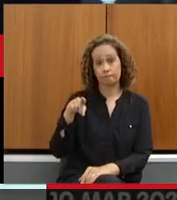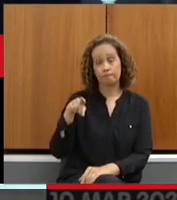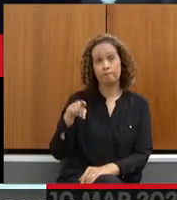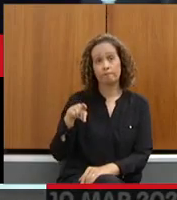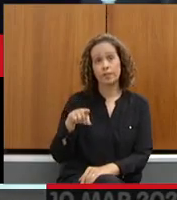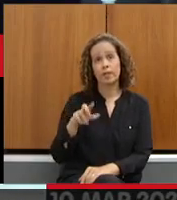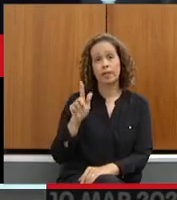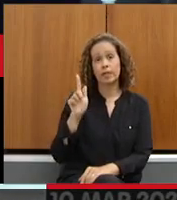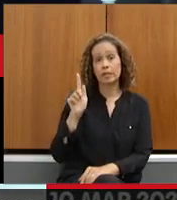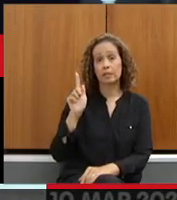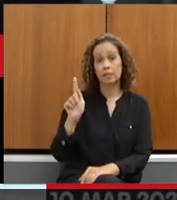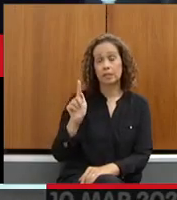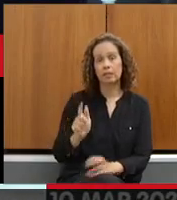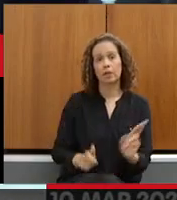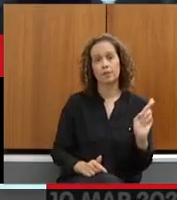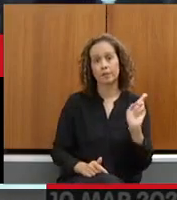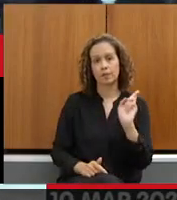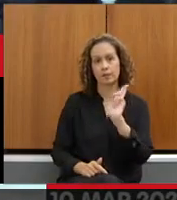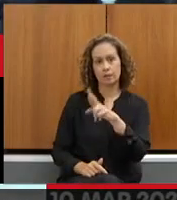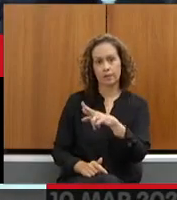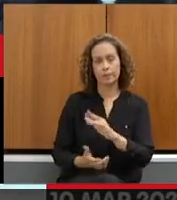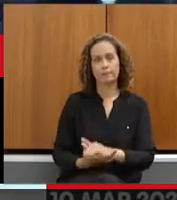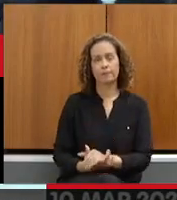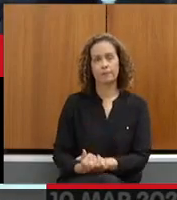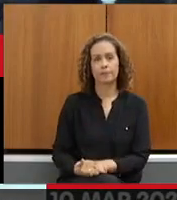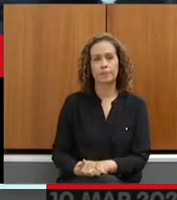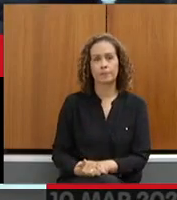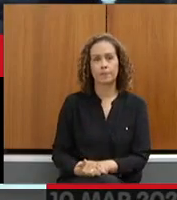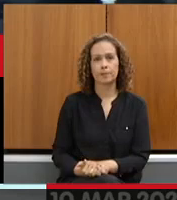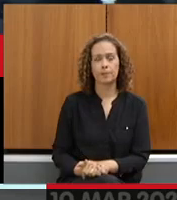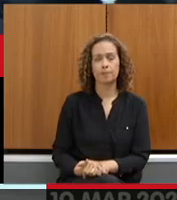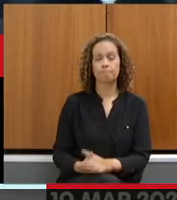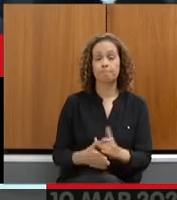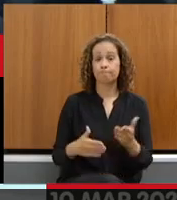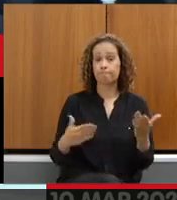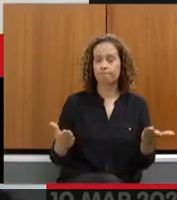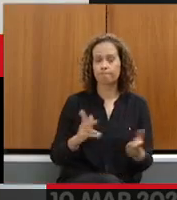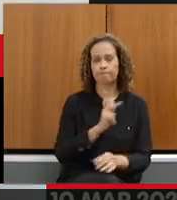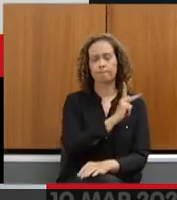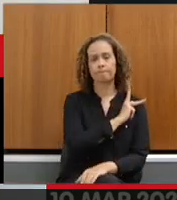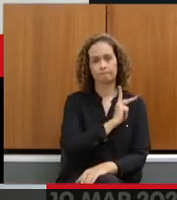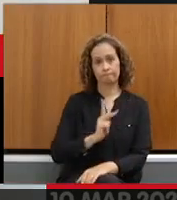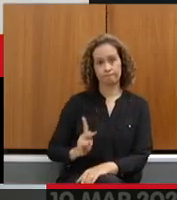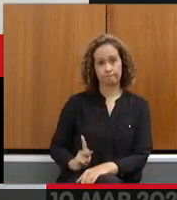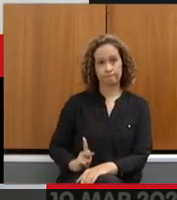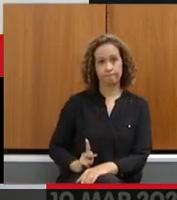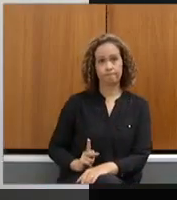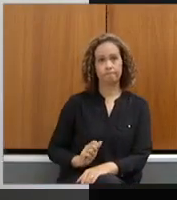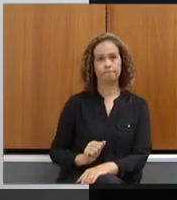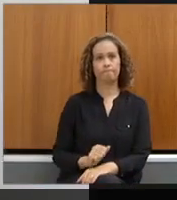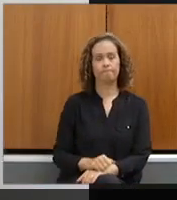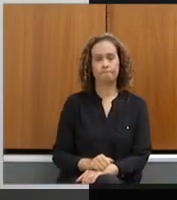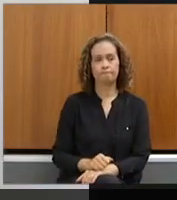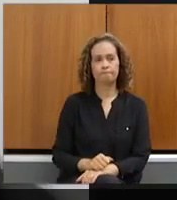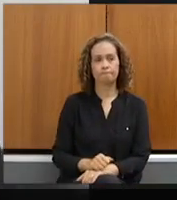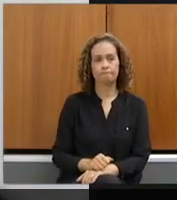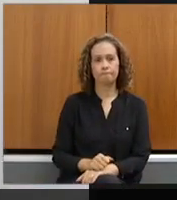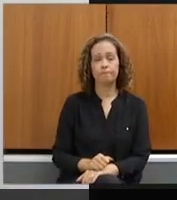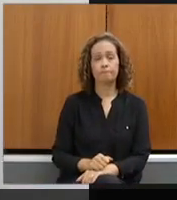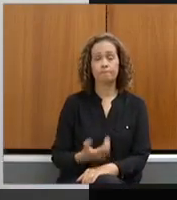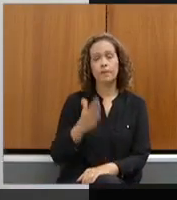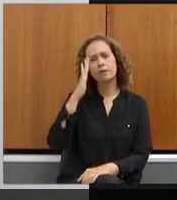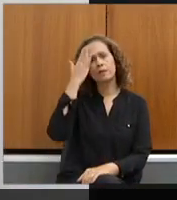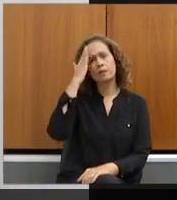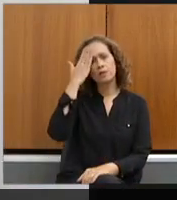réplica Deputado André Quintão um é bem Presidente é o primeiro correto é assim